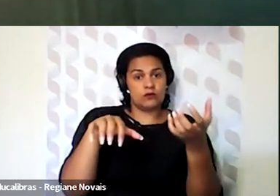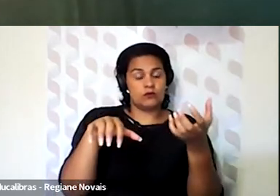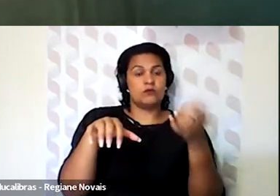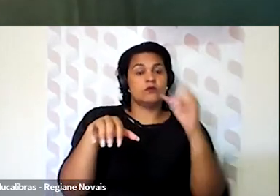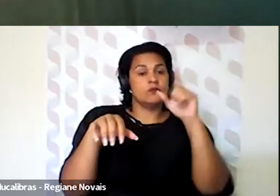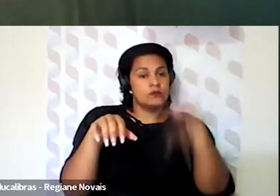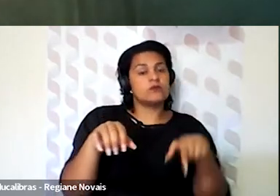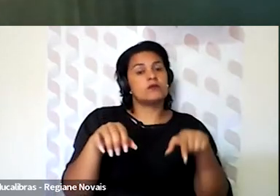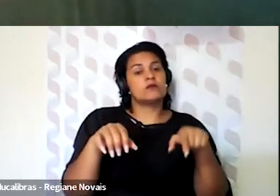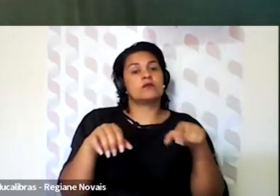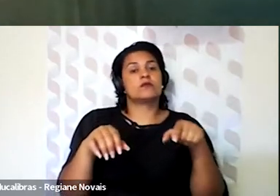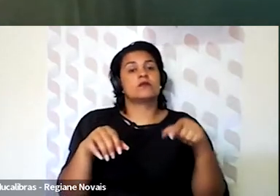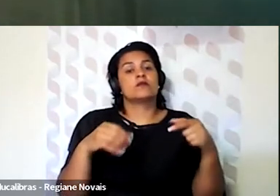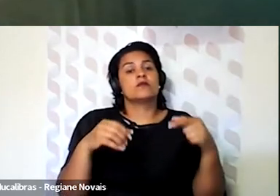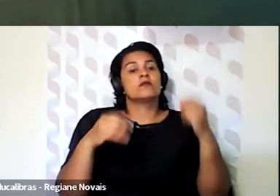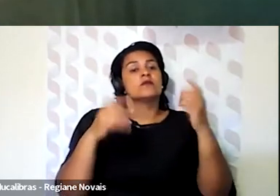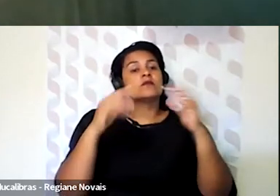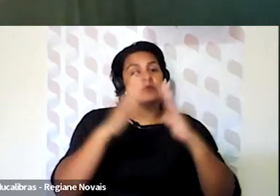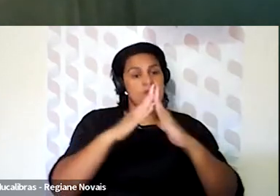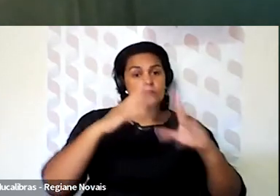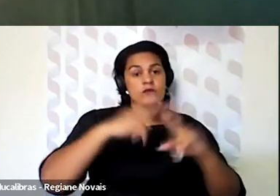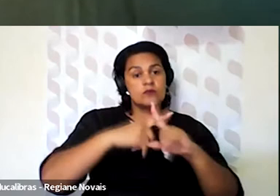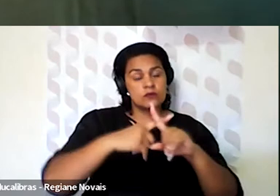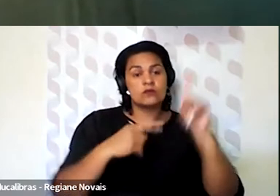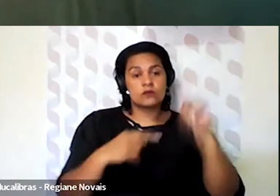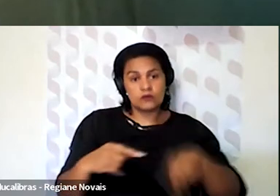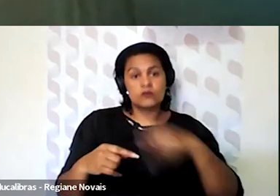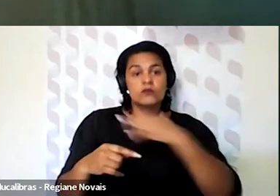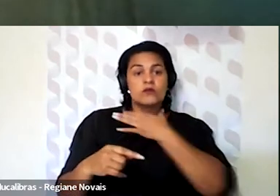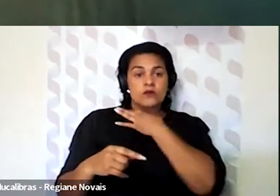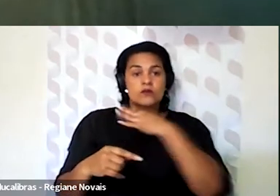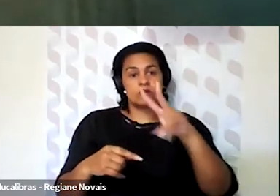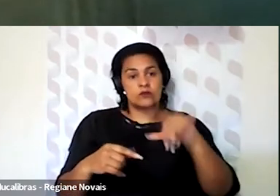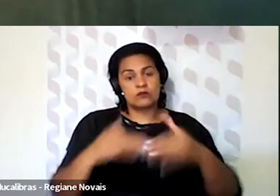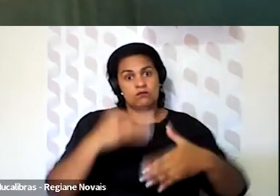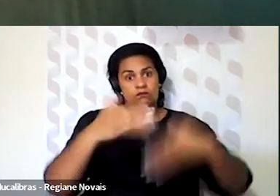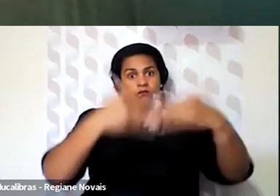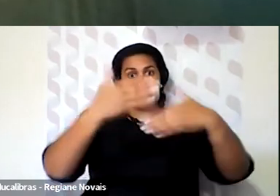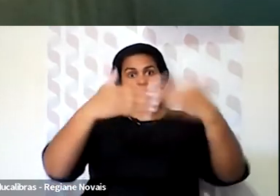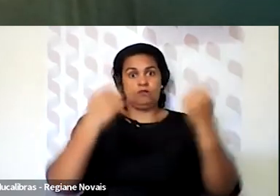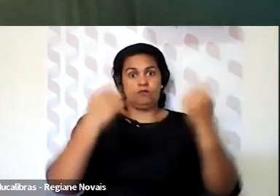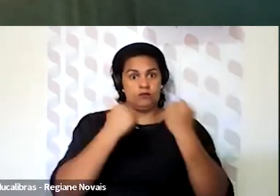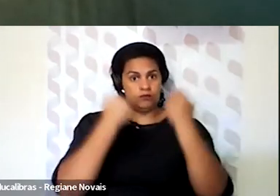frente parlamentar que vai ganhar força, né, surgir principalmente na Constituinte de